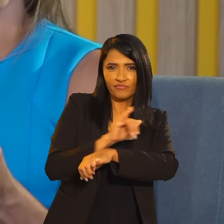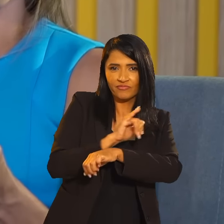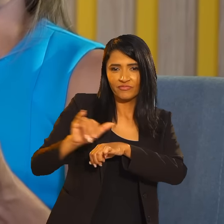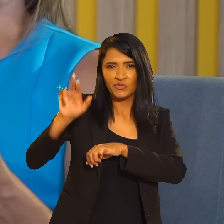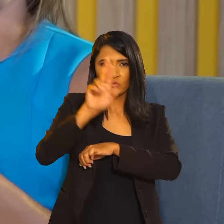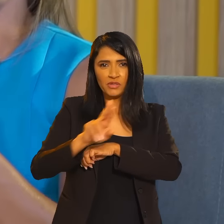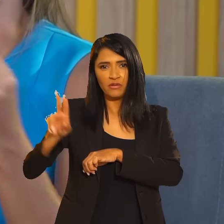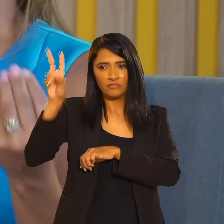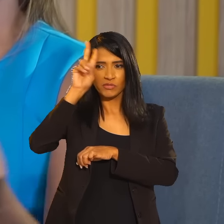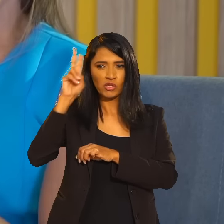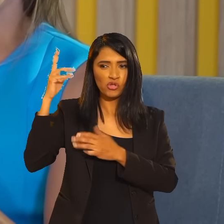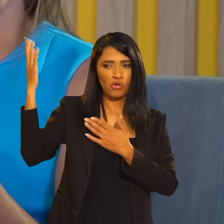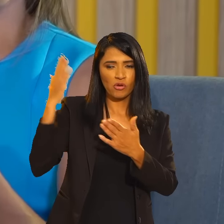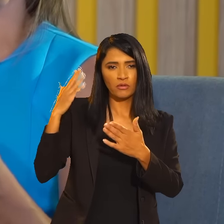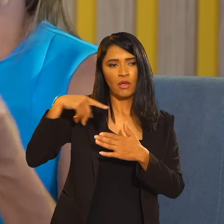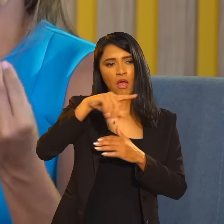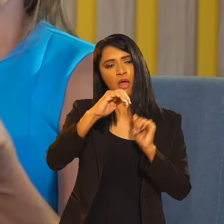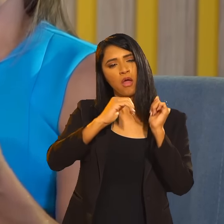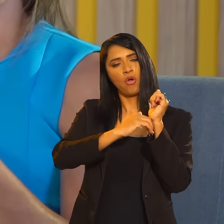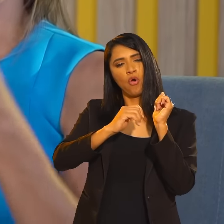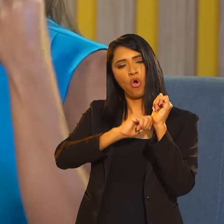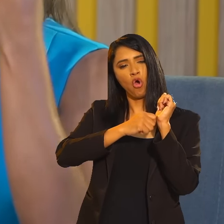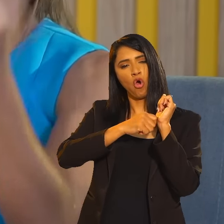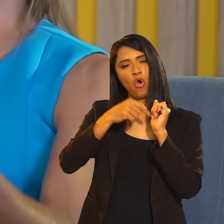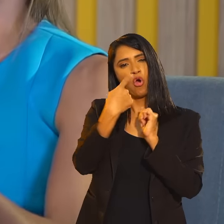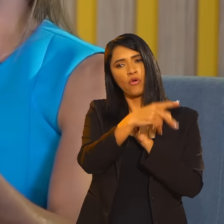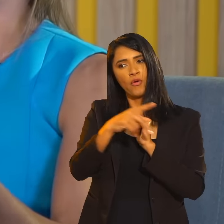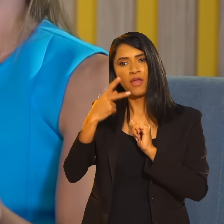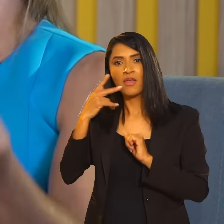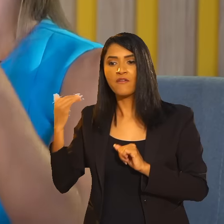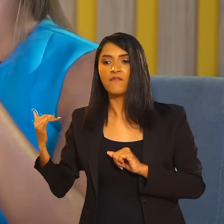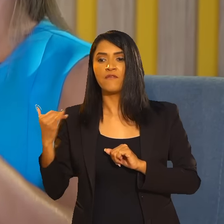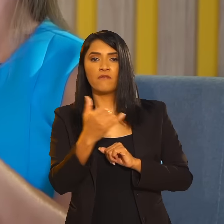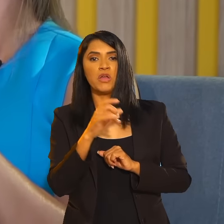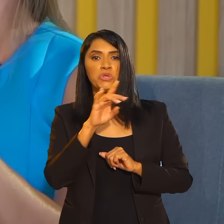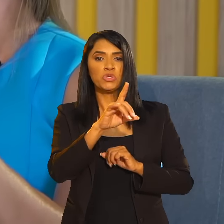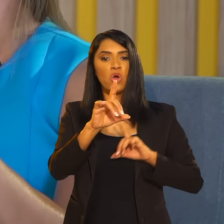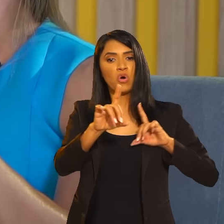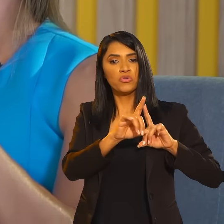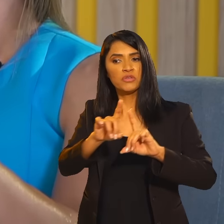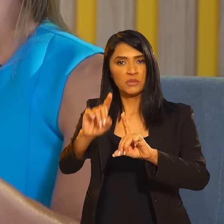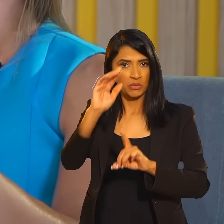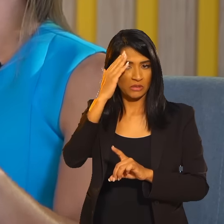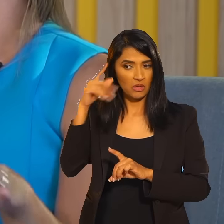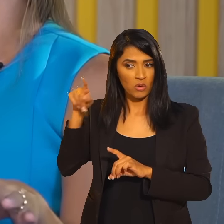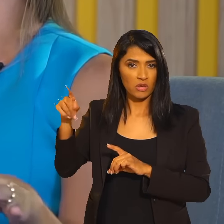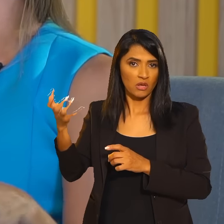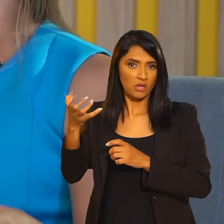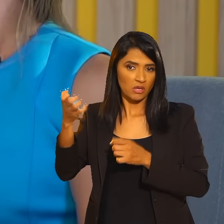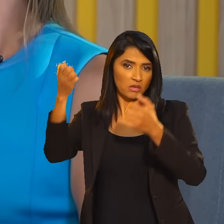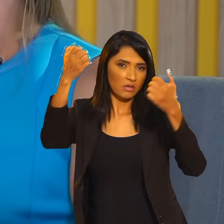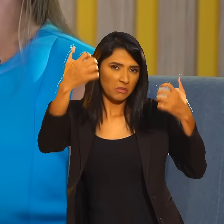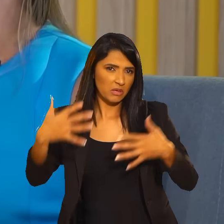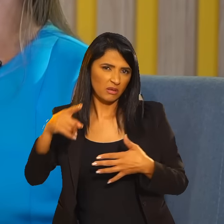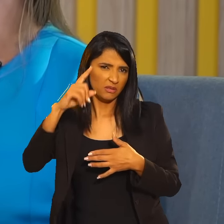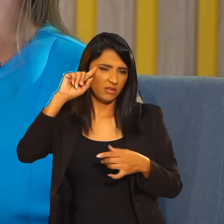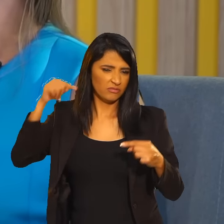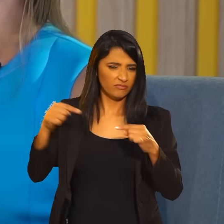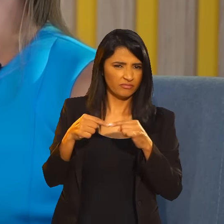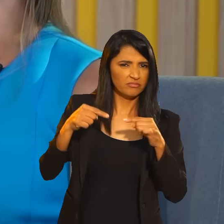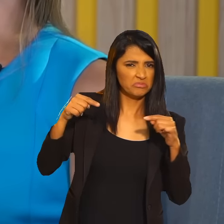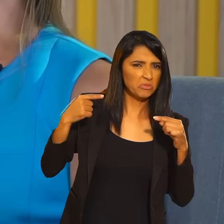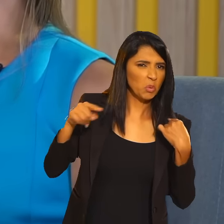forma, como se fosse um código, para que ele falasse as coisas e só os discípulos dele entendessem o que ele estava querendo dizer. Esse